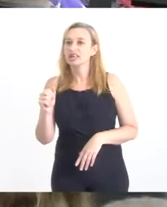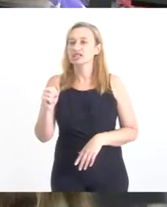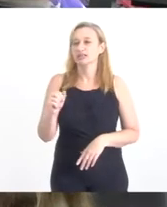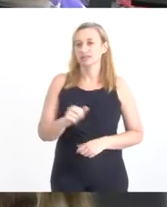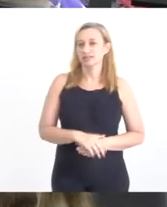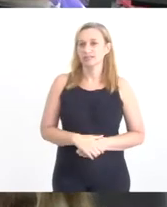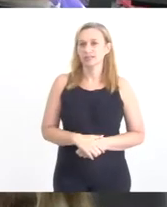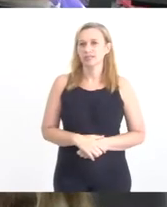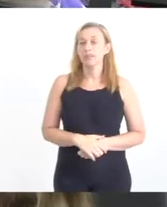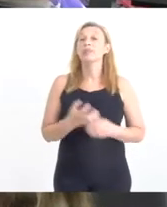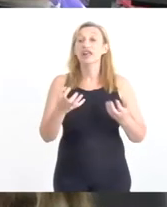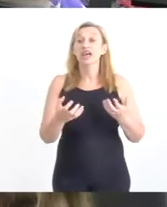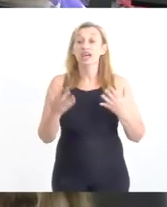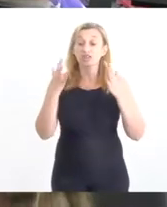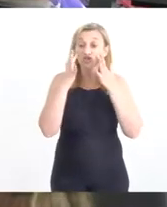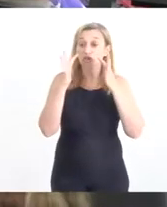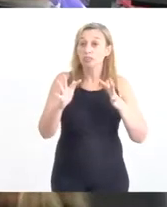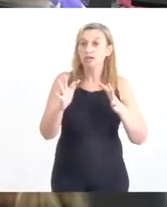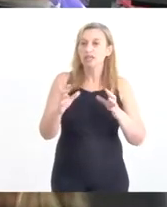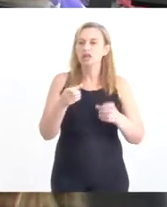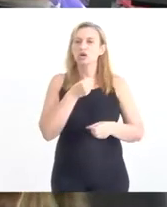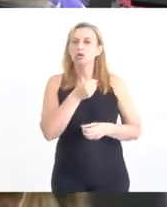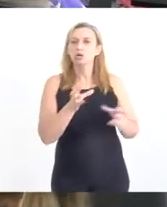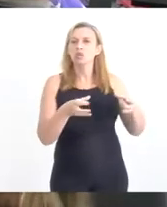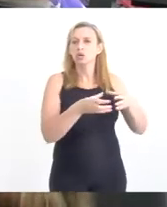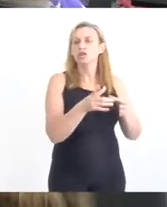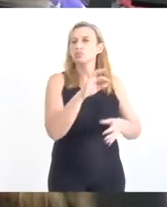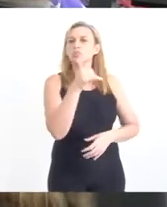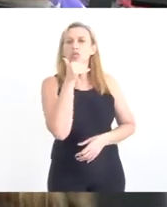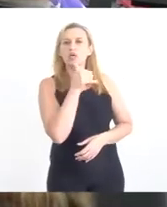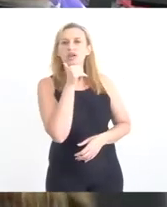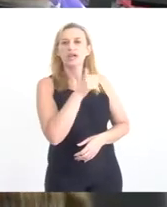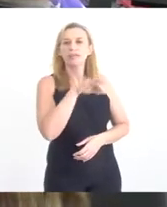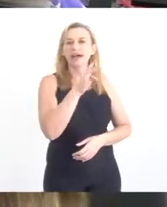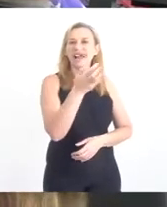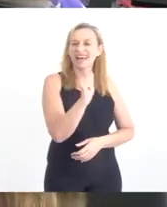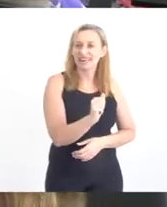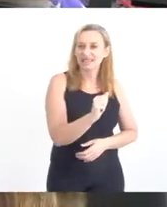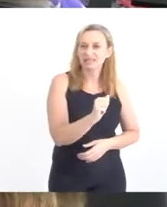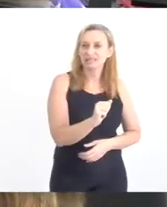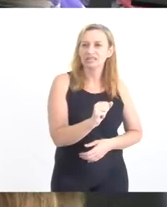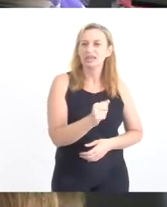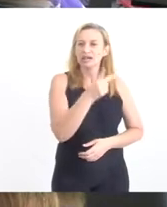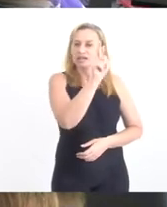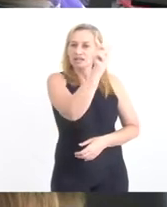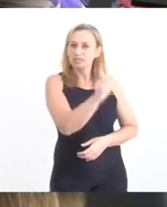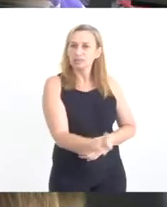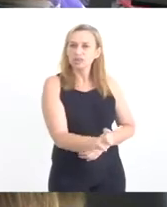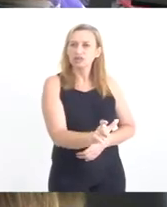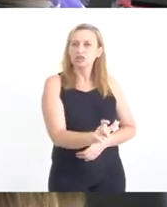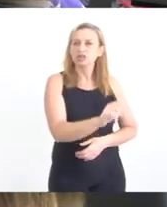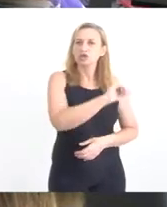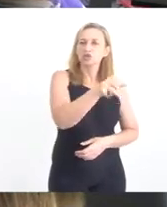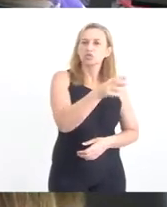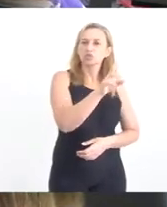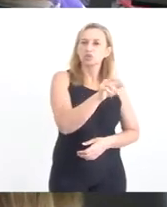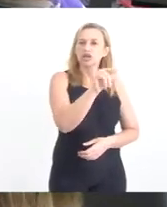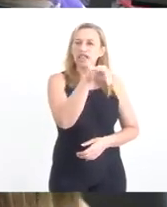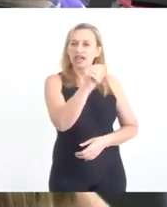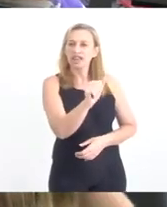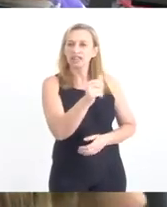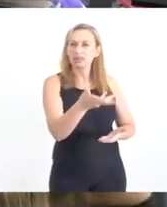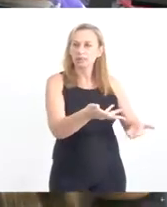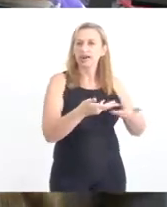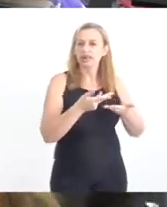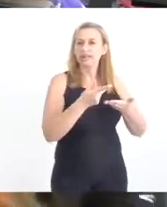Jesus quero chamar aqui coletiva de mulheres Margaridas na pessoa de Juliana Drumond